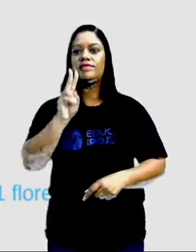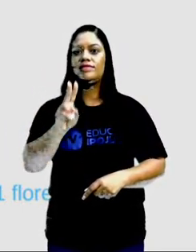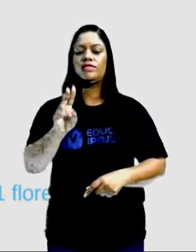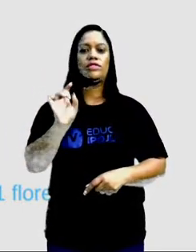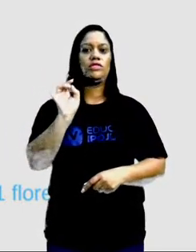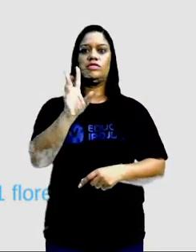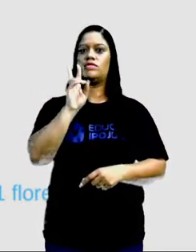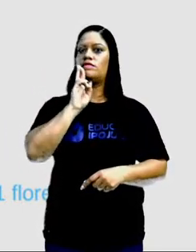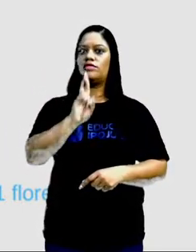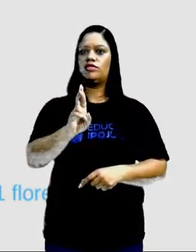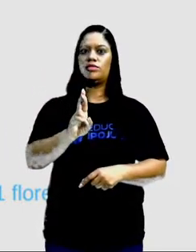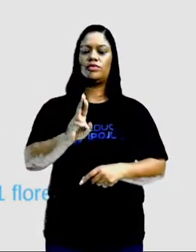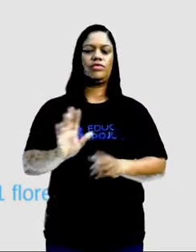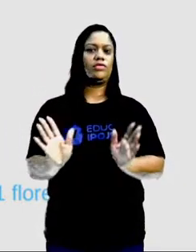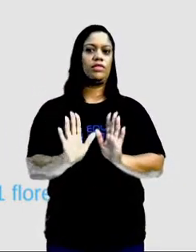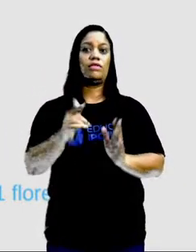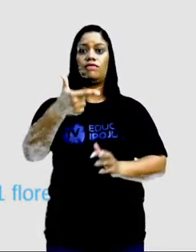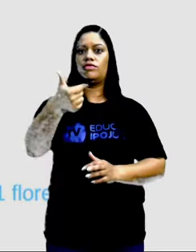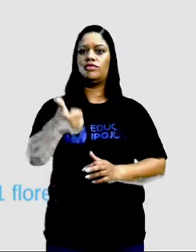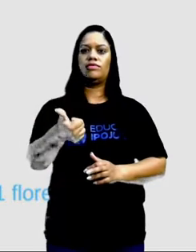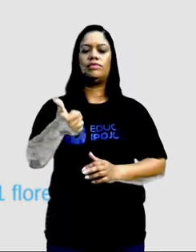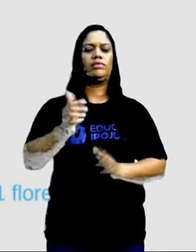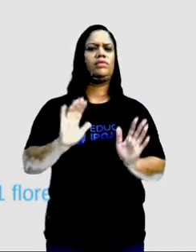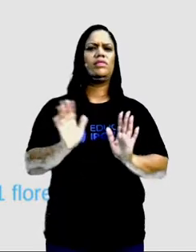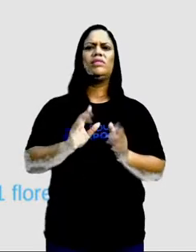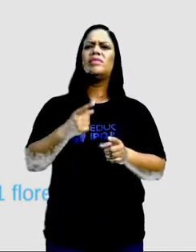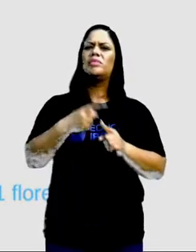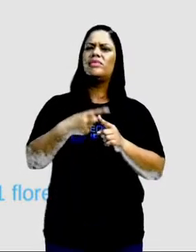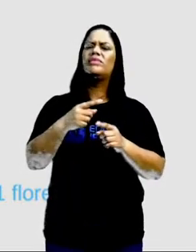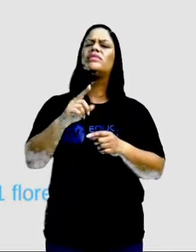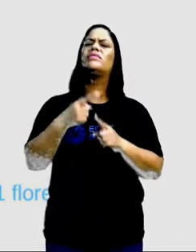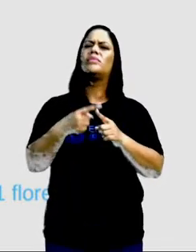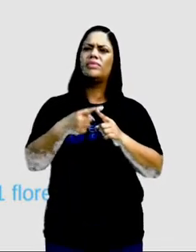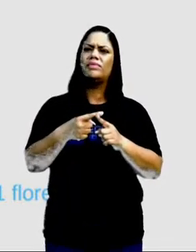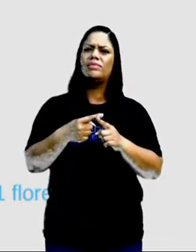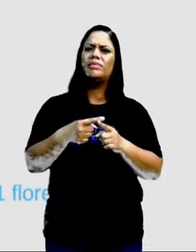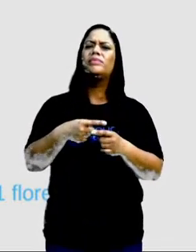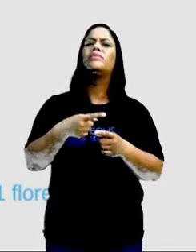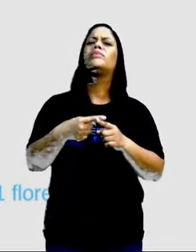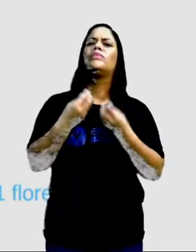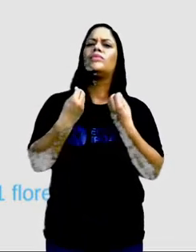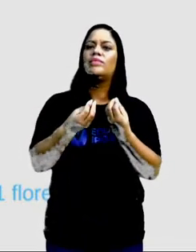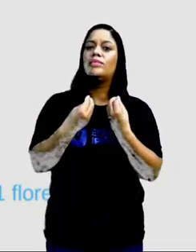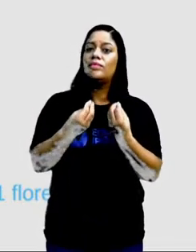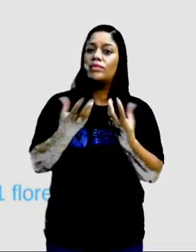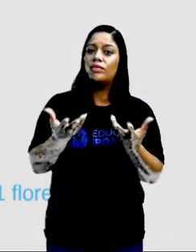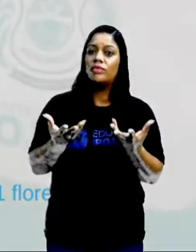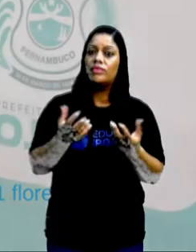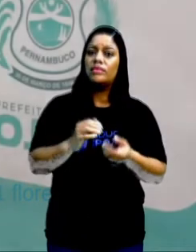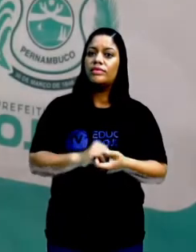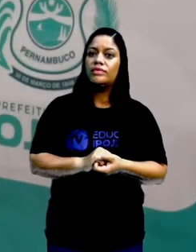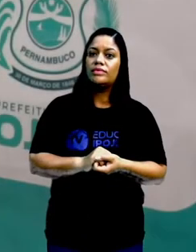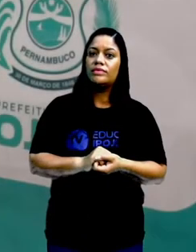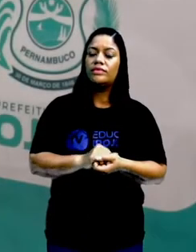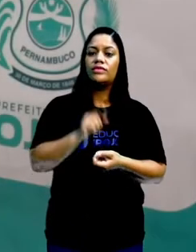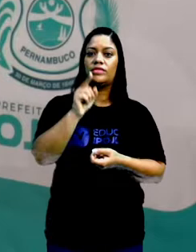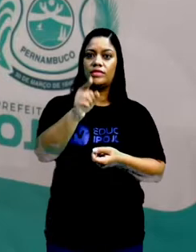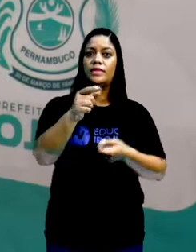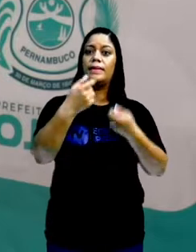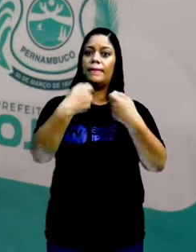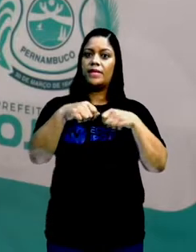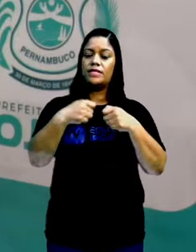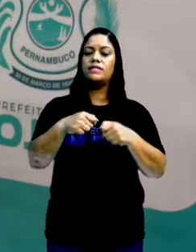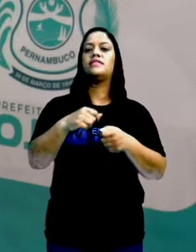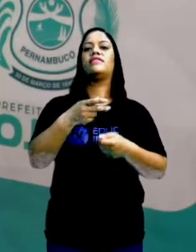pode botar só a resposta 21. Aí a professora vai perguntar, 21 o quê? Aí você vai